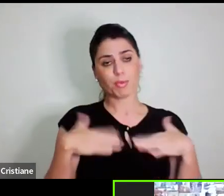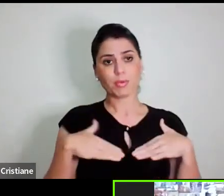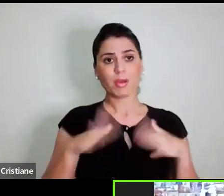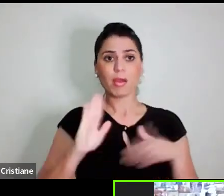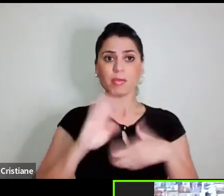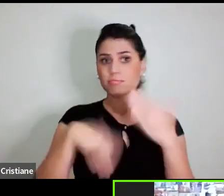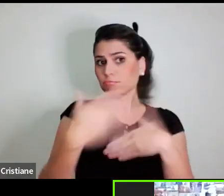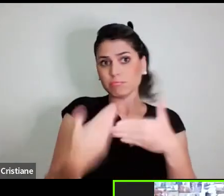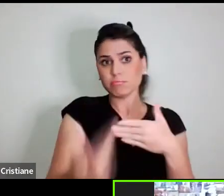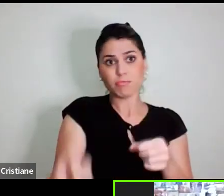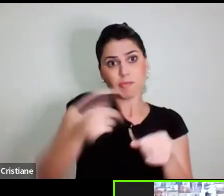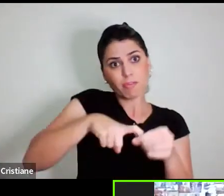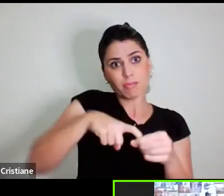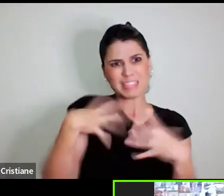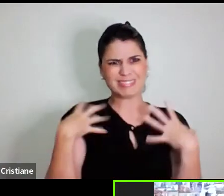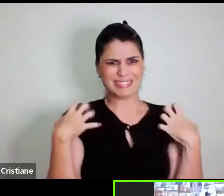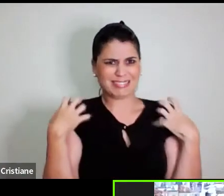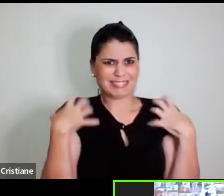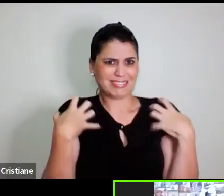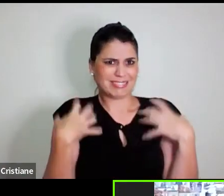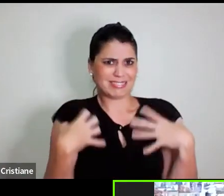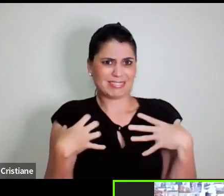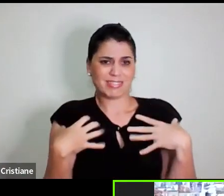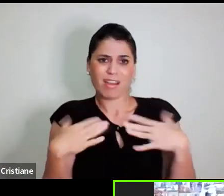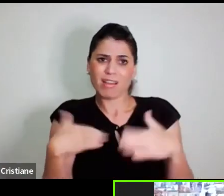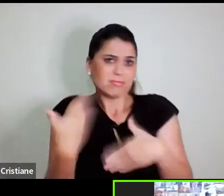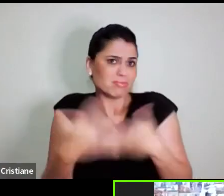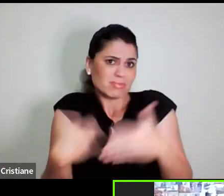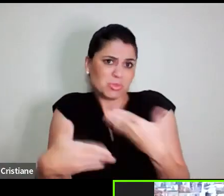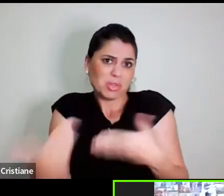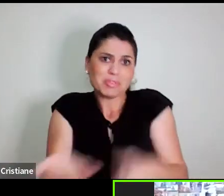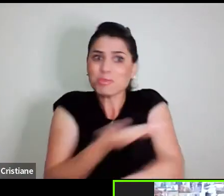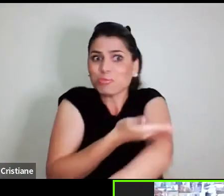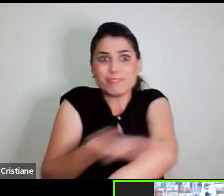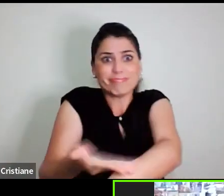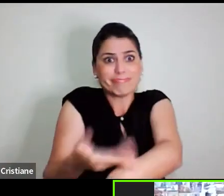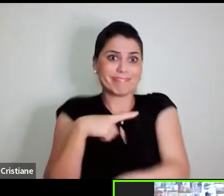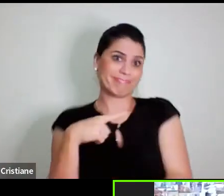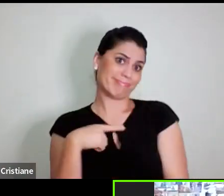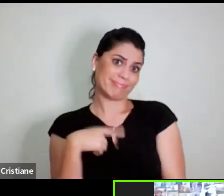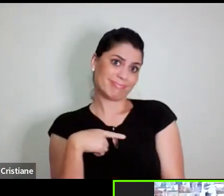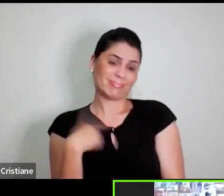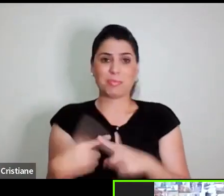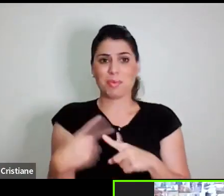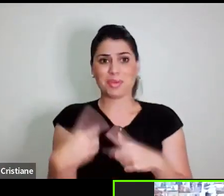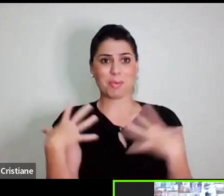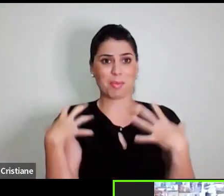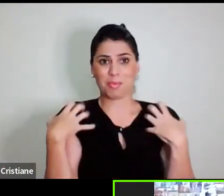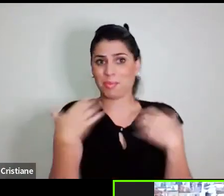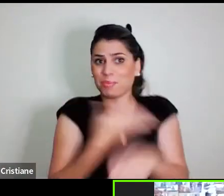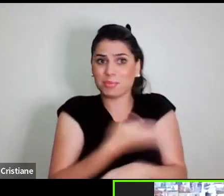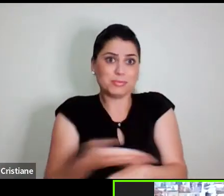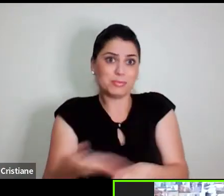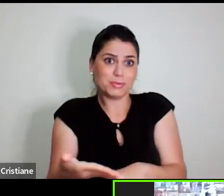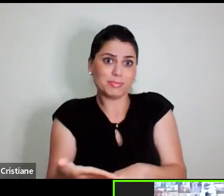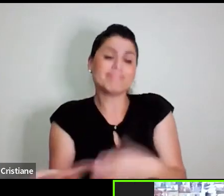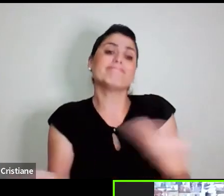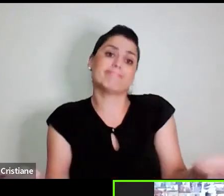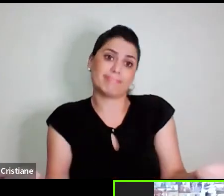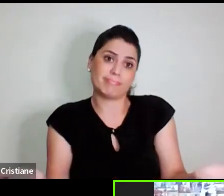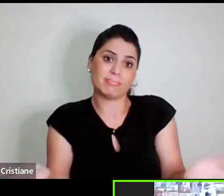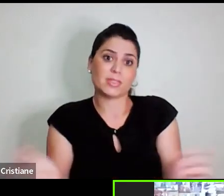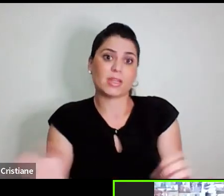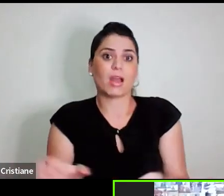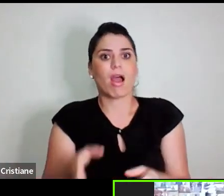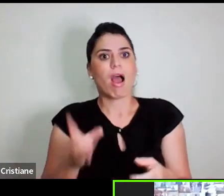você começa a ignorar aqueles sinais, né? Você vai deixando, a não ser quando passa assim, passava um período, eu